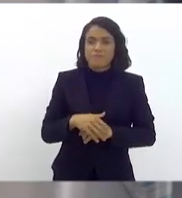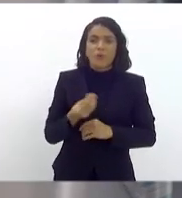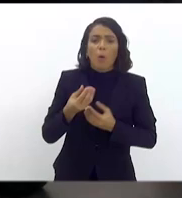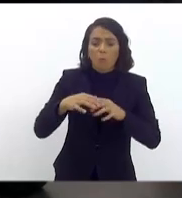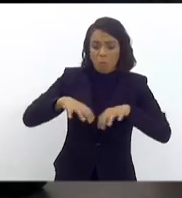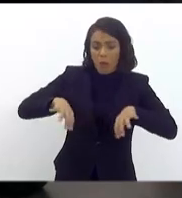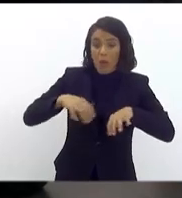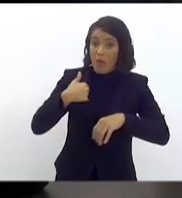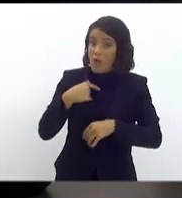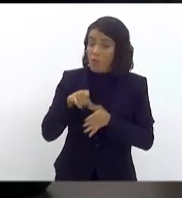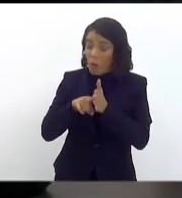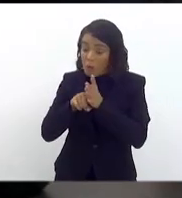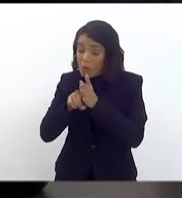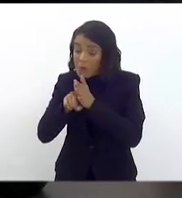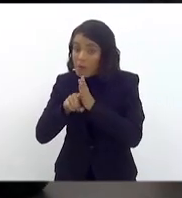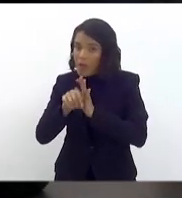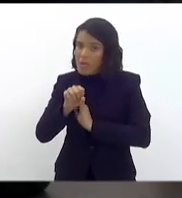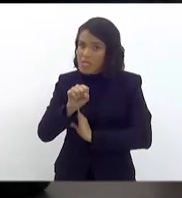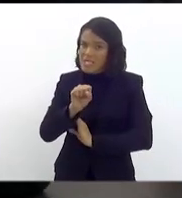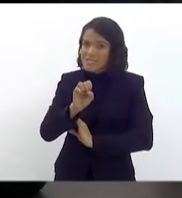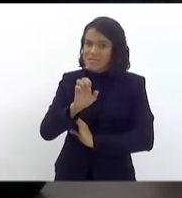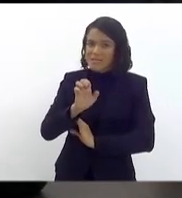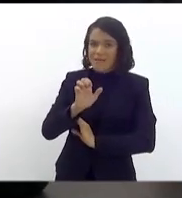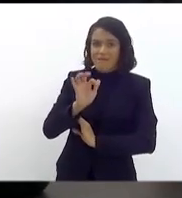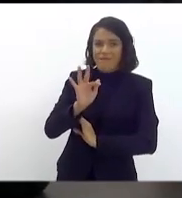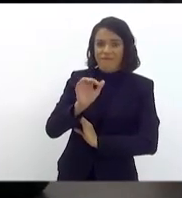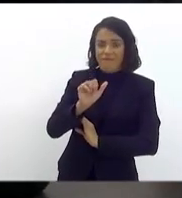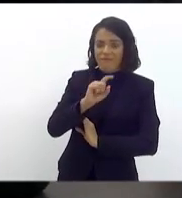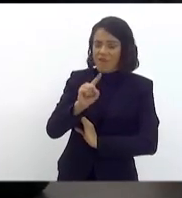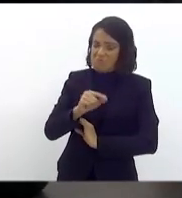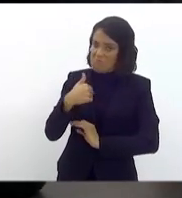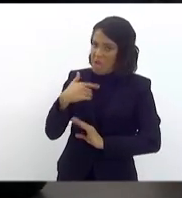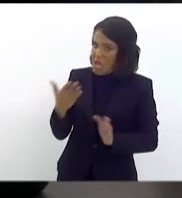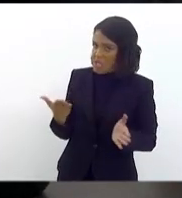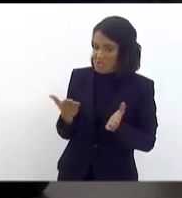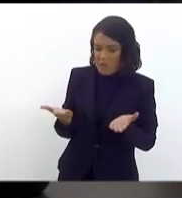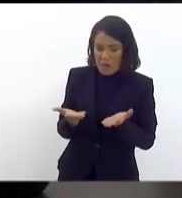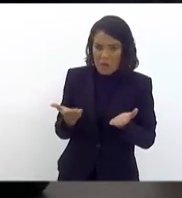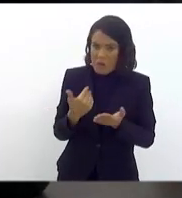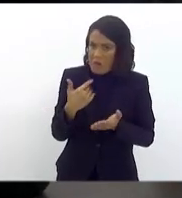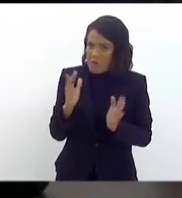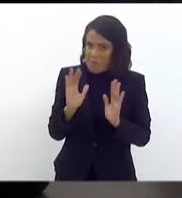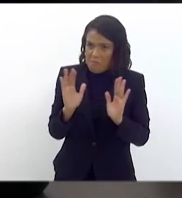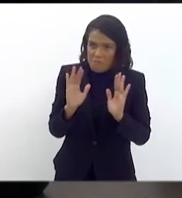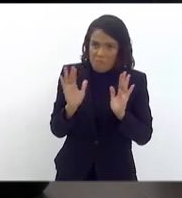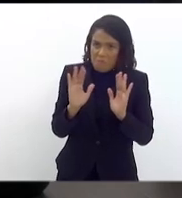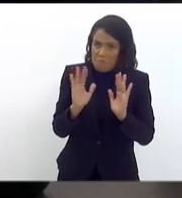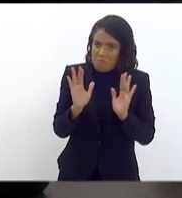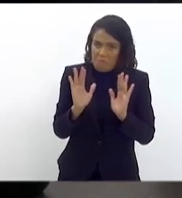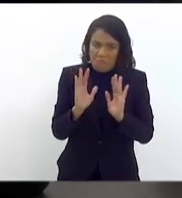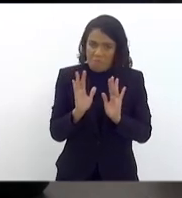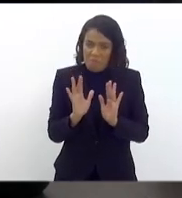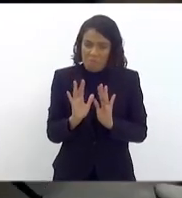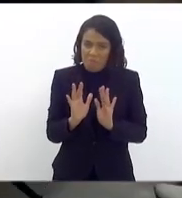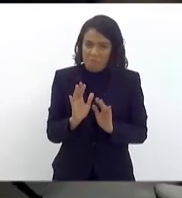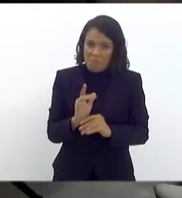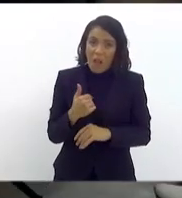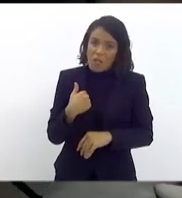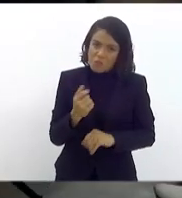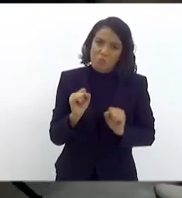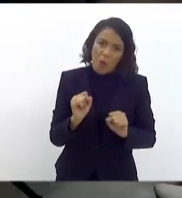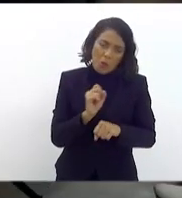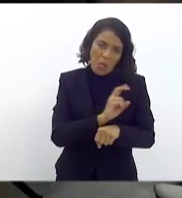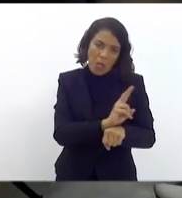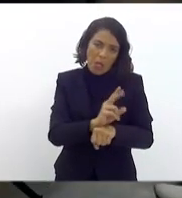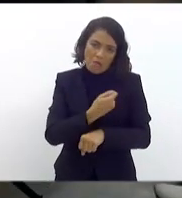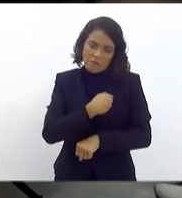for. Consultar se faz, mas a priori eu creio que não, é que só não uma... seja alvo, né, da nossa fiscalização isso. É só uma sugestão.